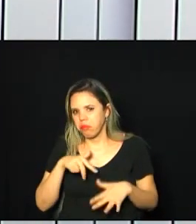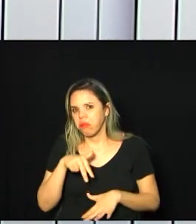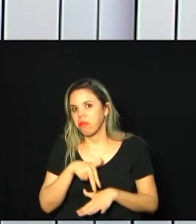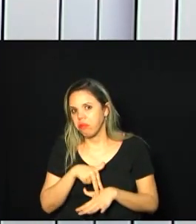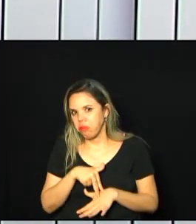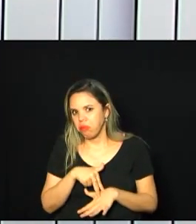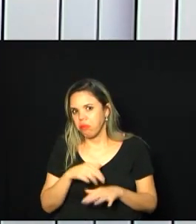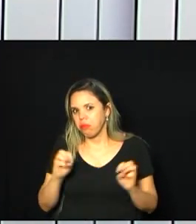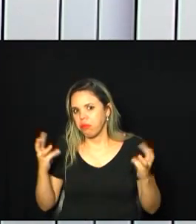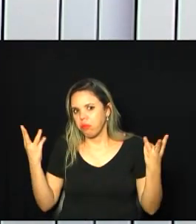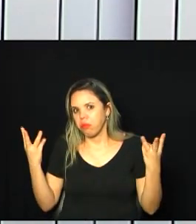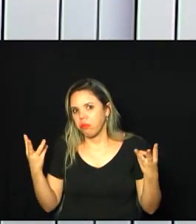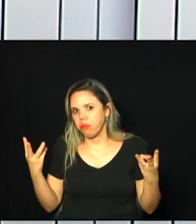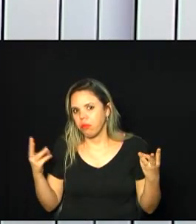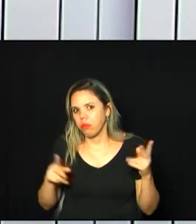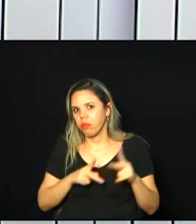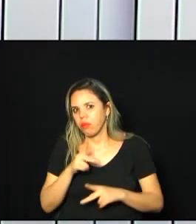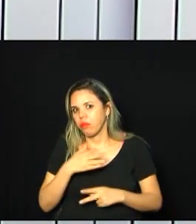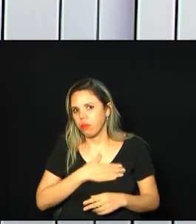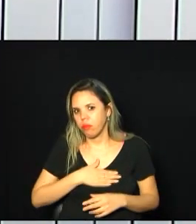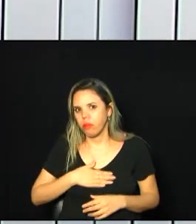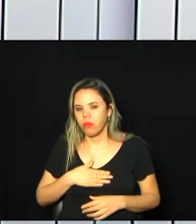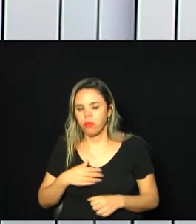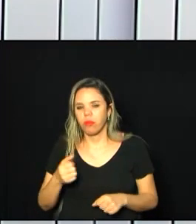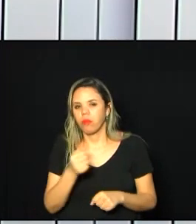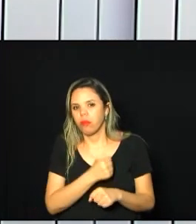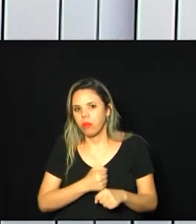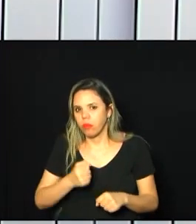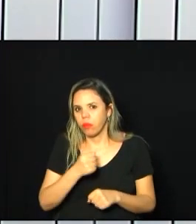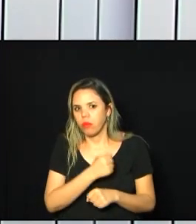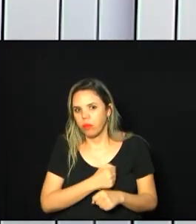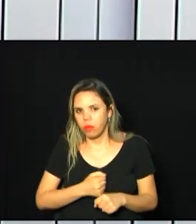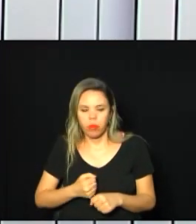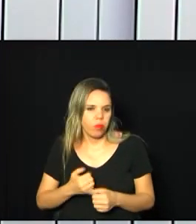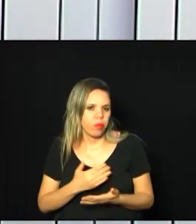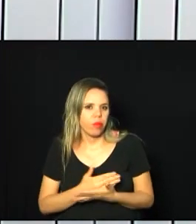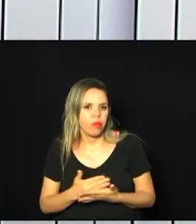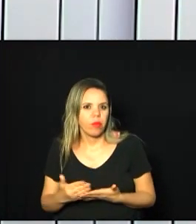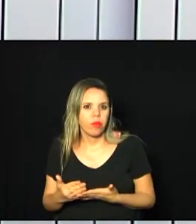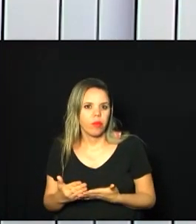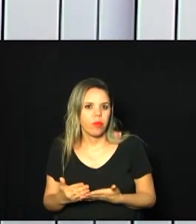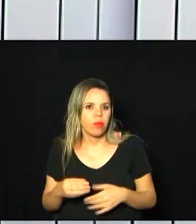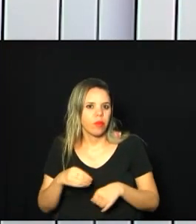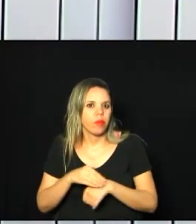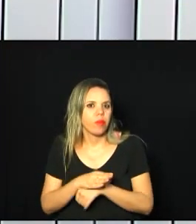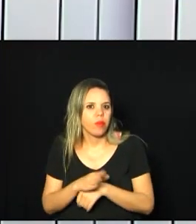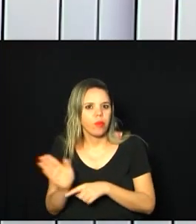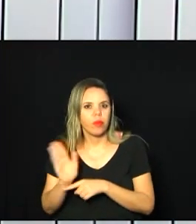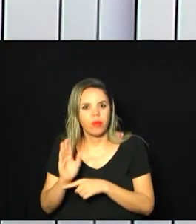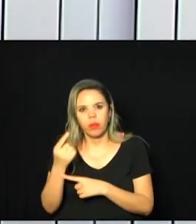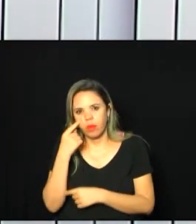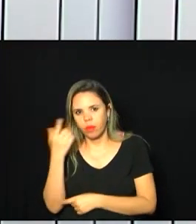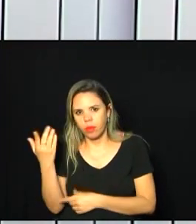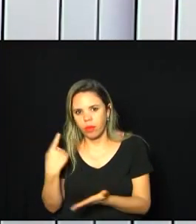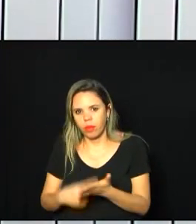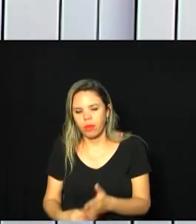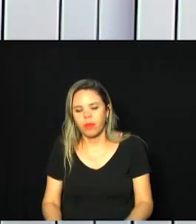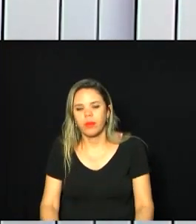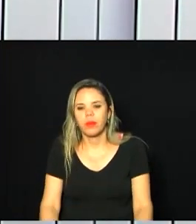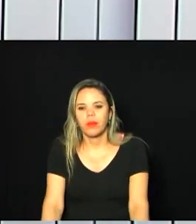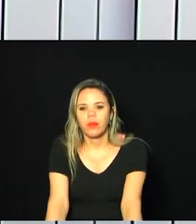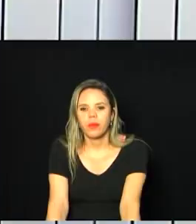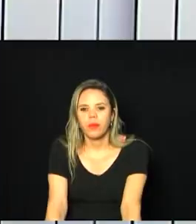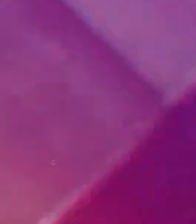Taquaral, dicas para os amantes da gastronomia, e a gente começa com as dicas no cinema na Agenda Cultural.